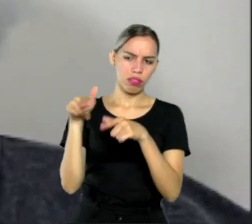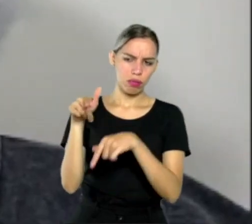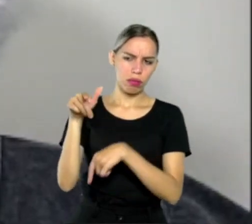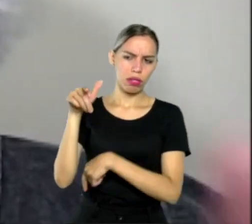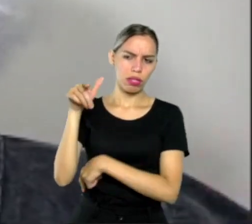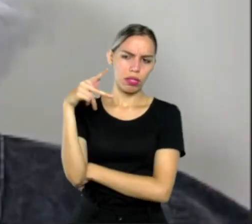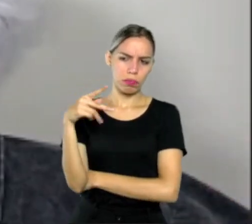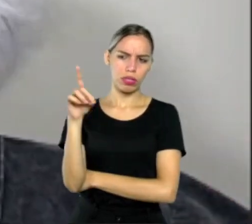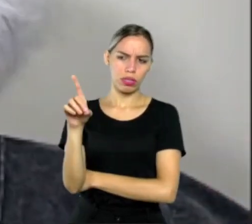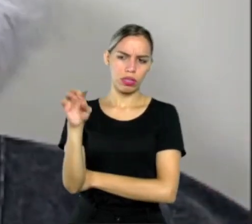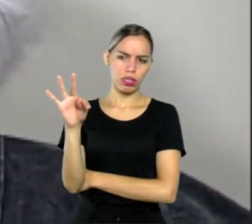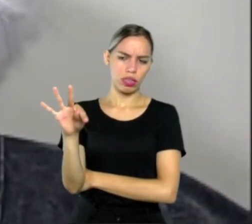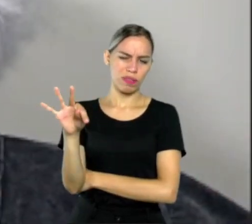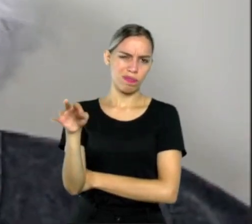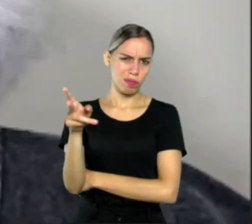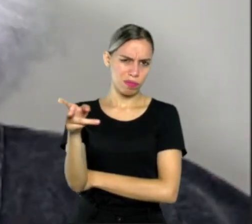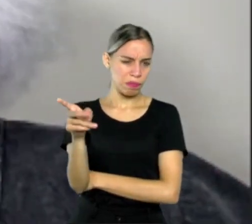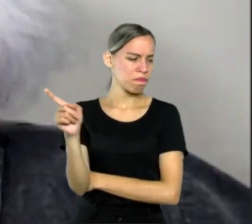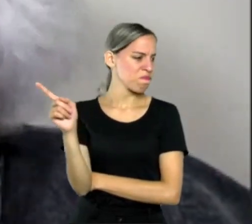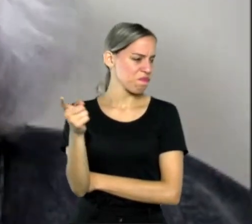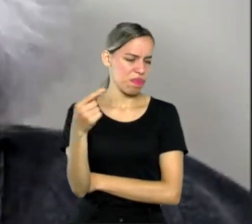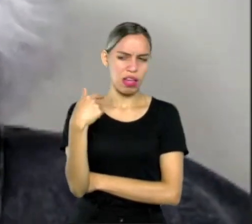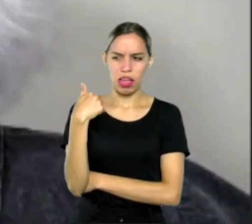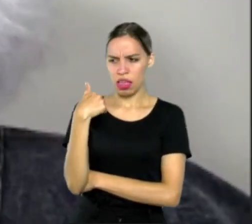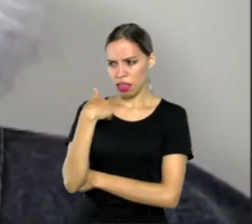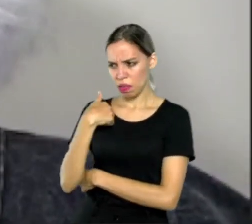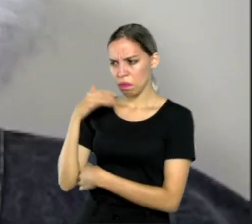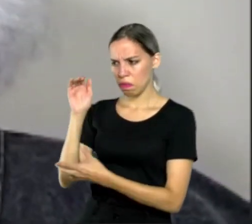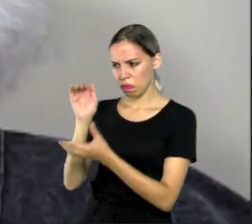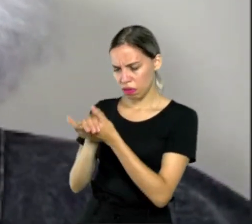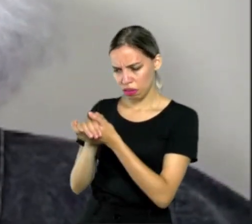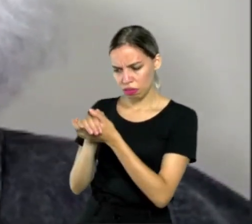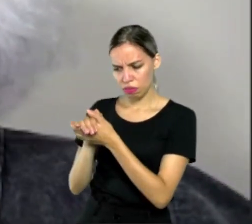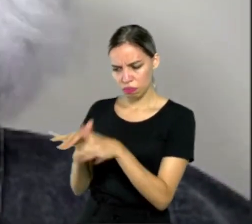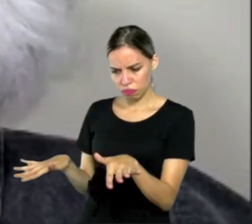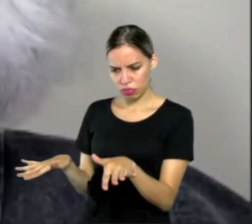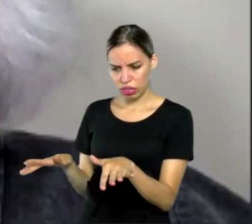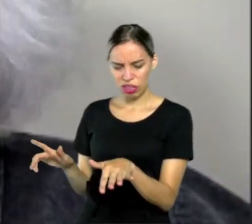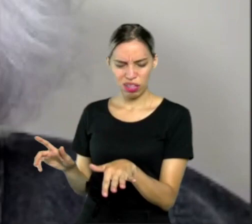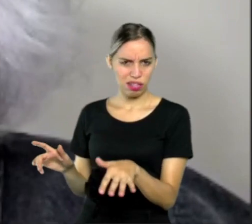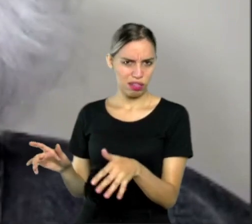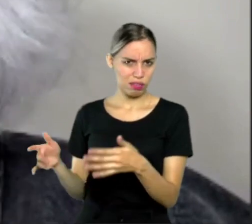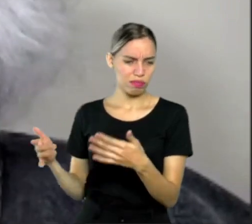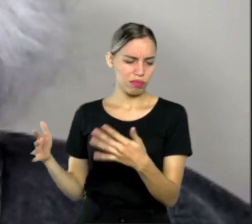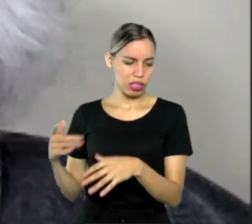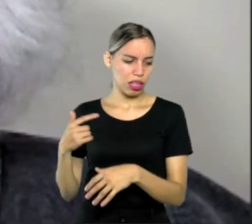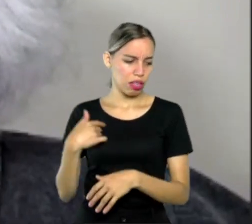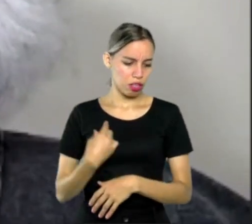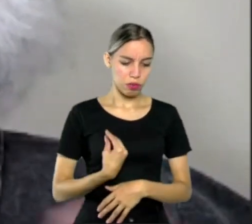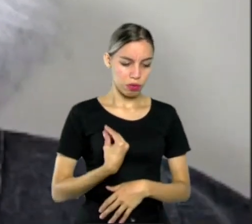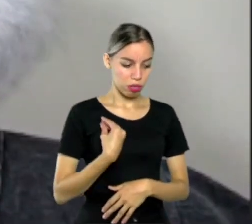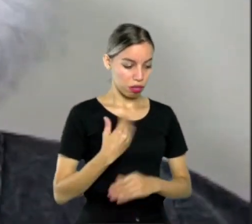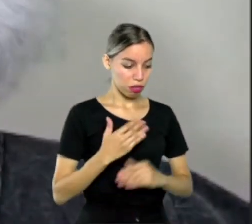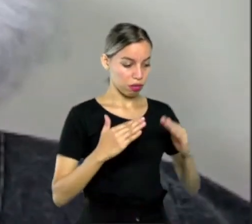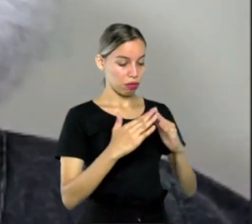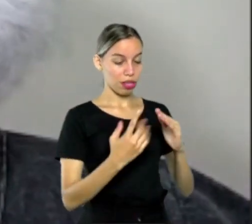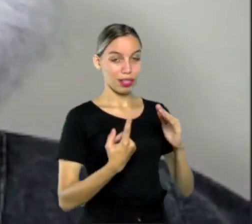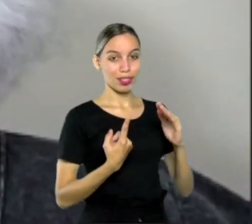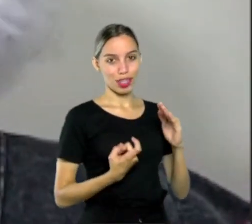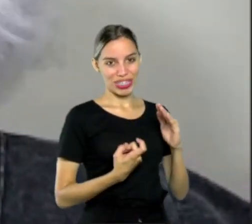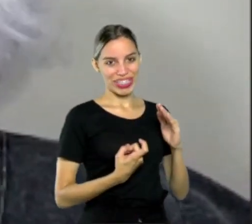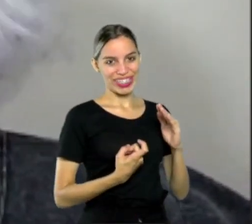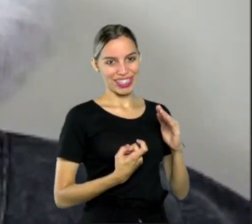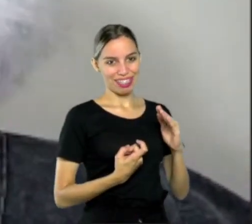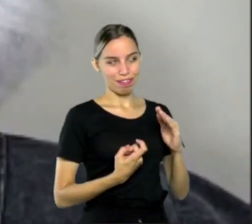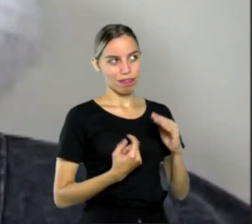PDT, eu já tinha me separado, eu gosto de morar sozinha, adoro morar sozinha. Então, eu